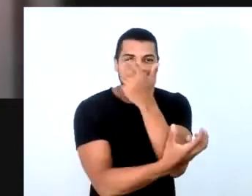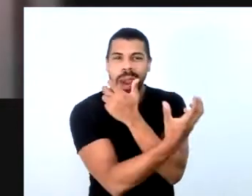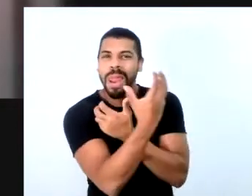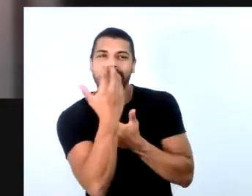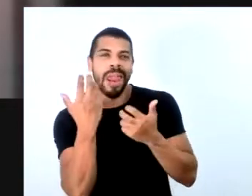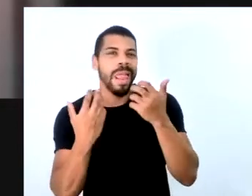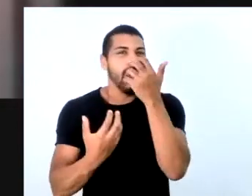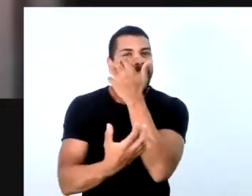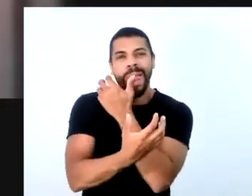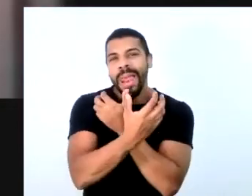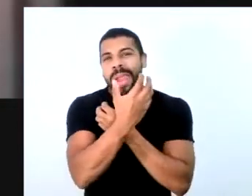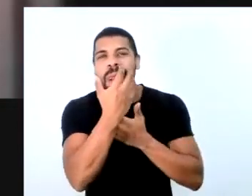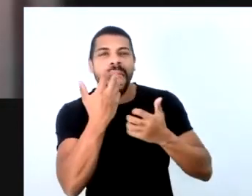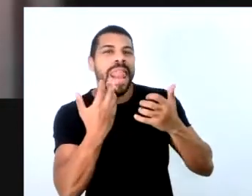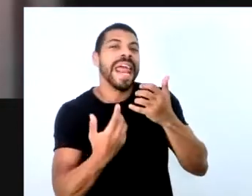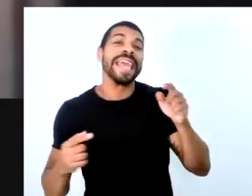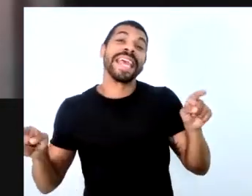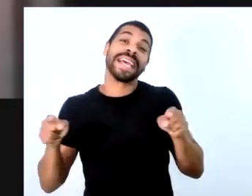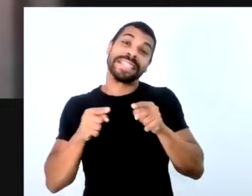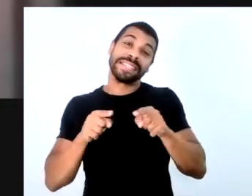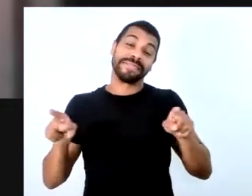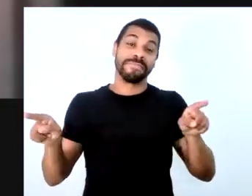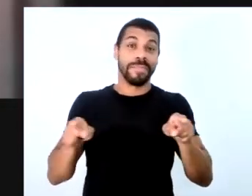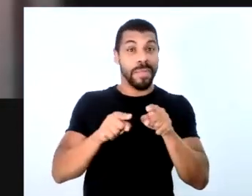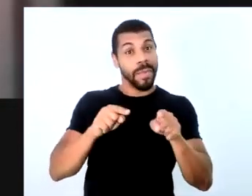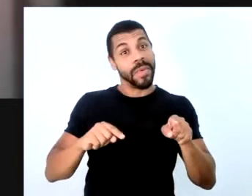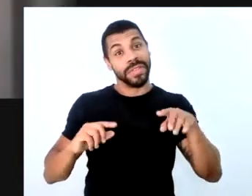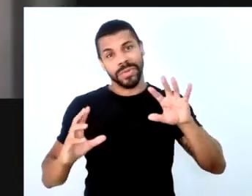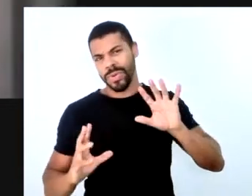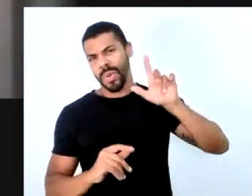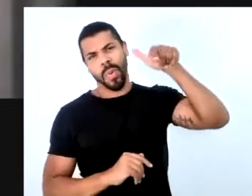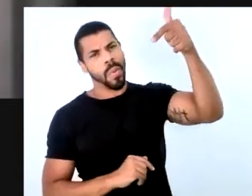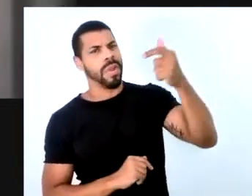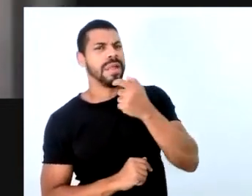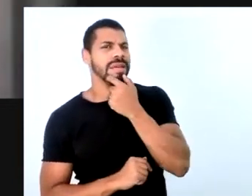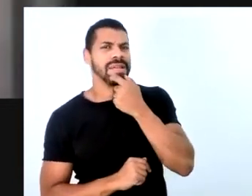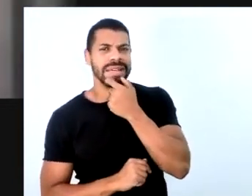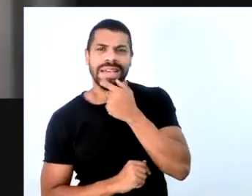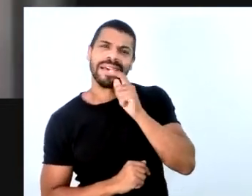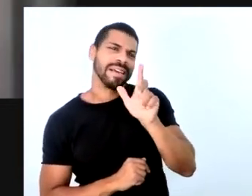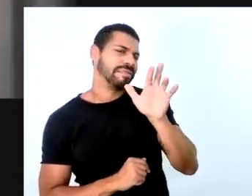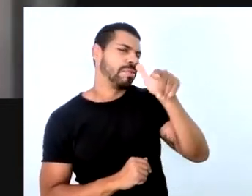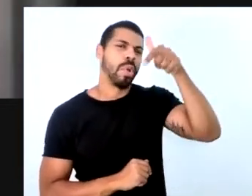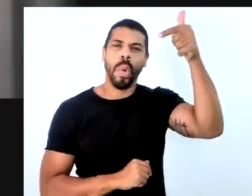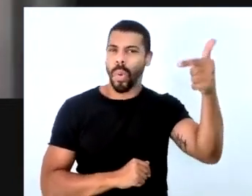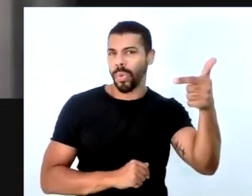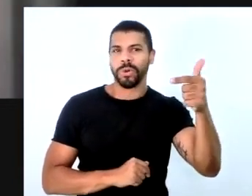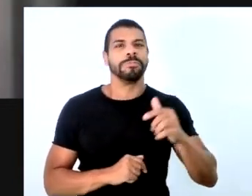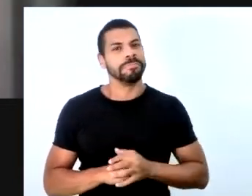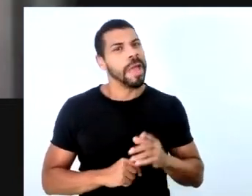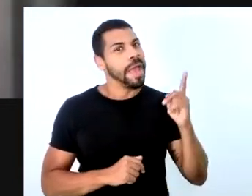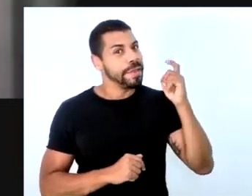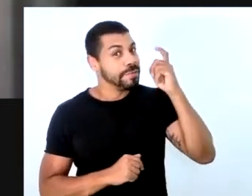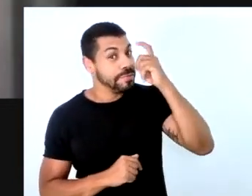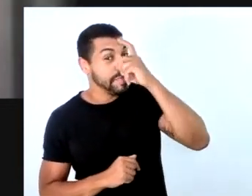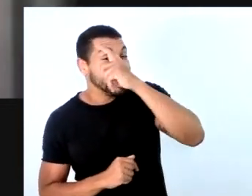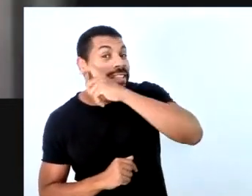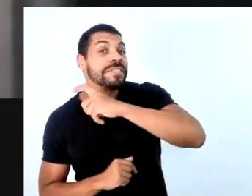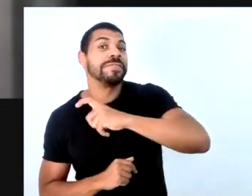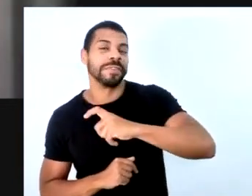assim, ter esse material filmado delas, e essas músicas, em sua maioria, são músicas internacionais, são